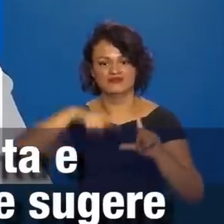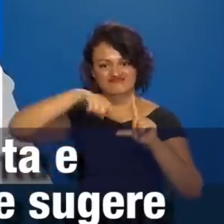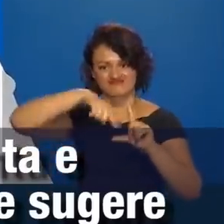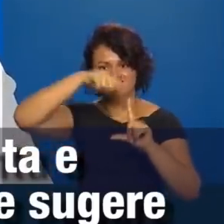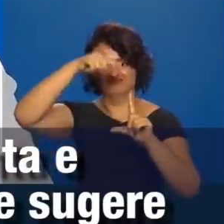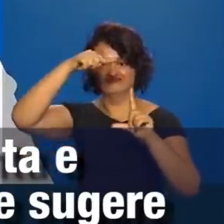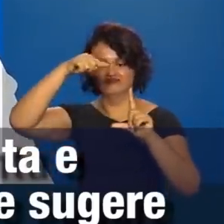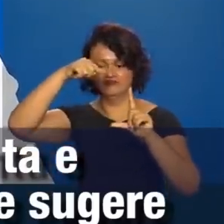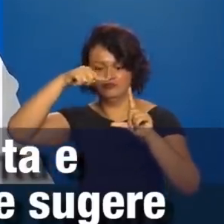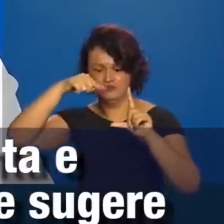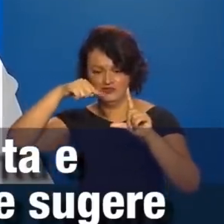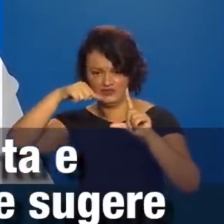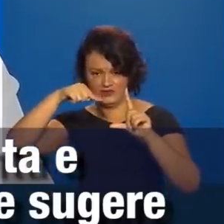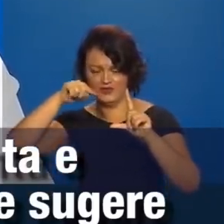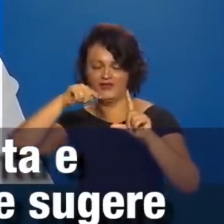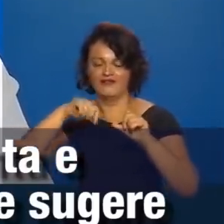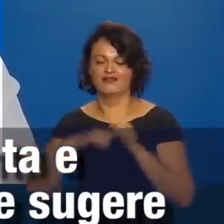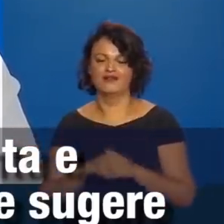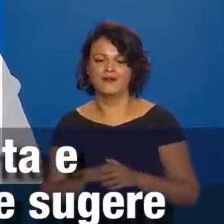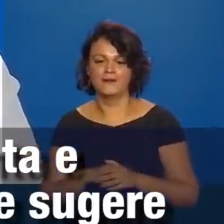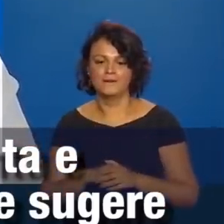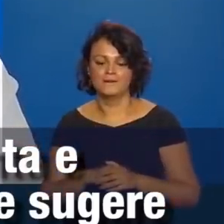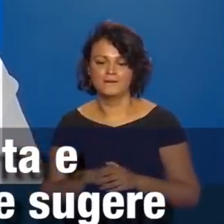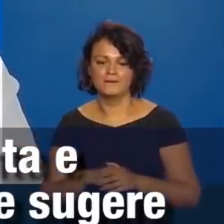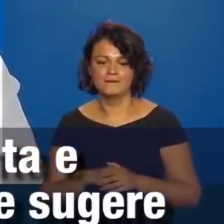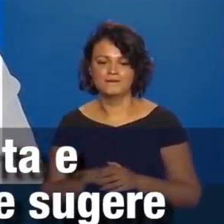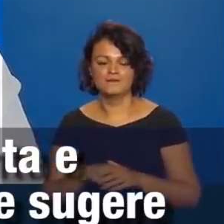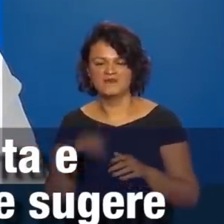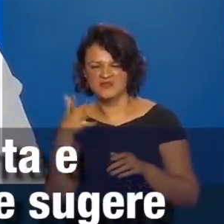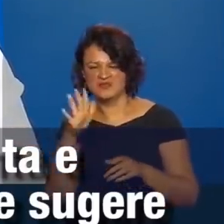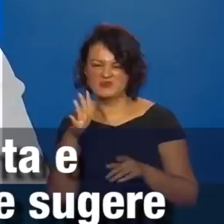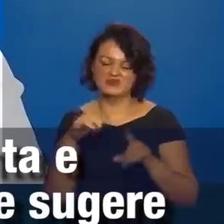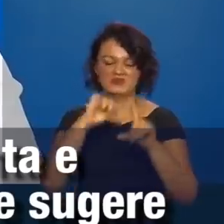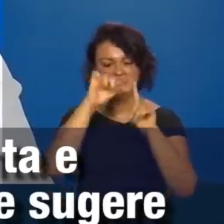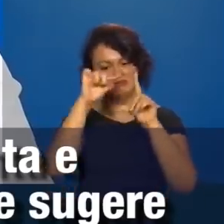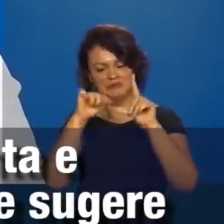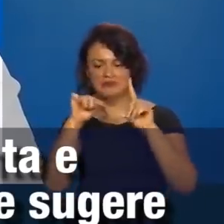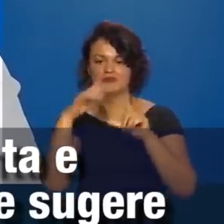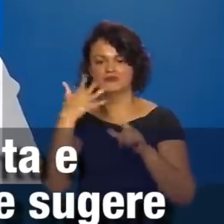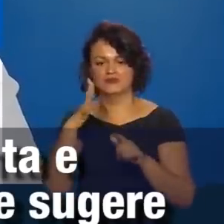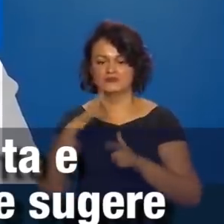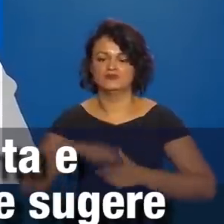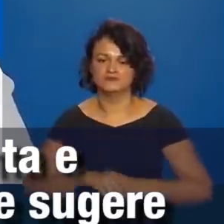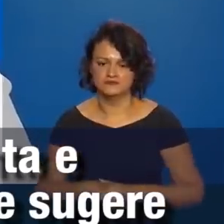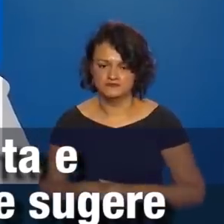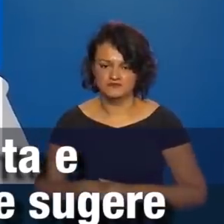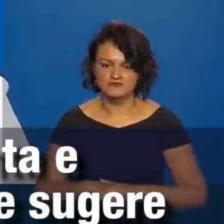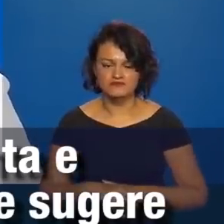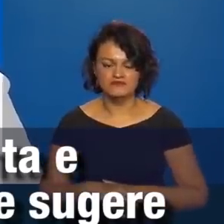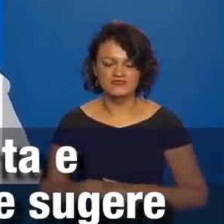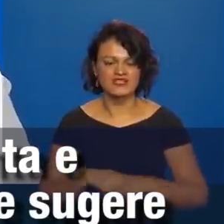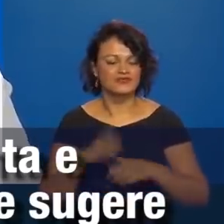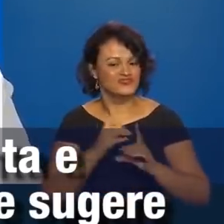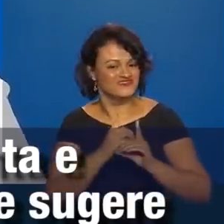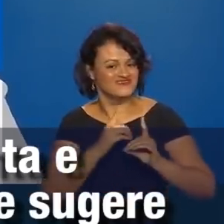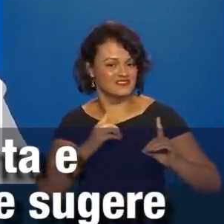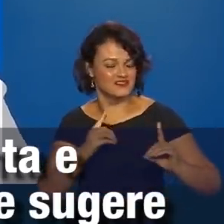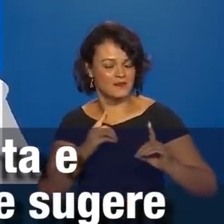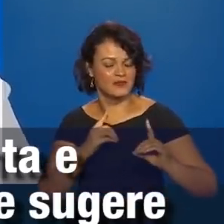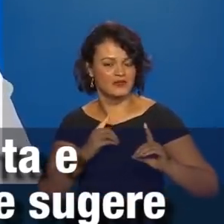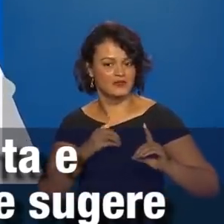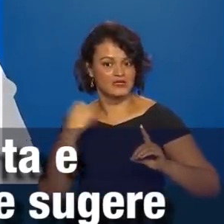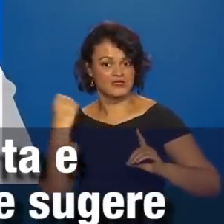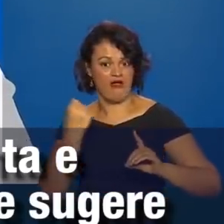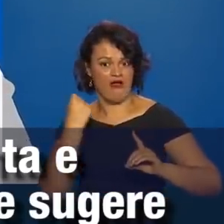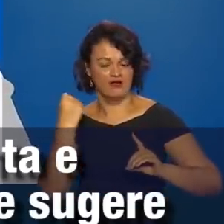vai reduzir, mas ela vai reduzir com uma intensidade mediana. E um distanciamento mais intenso,